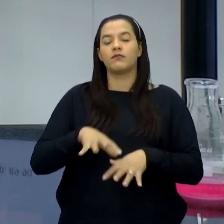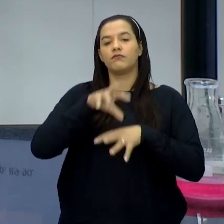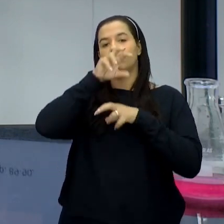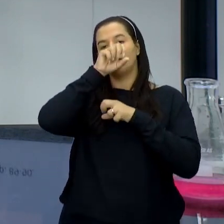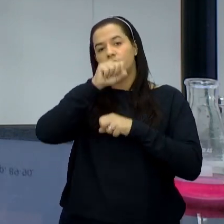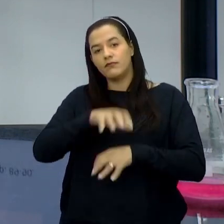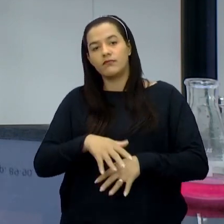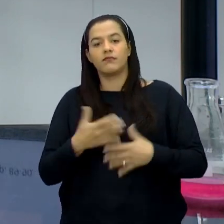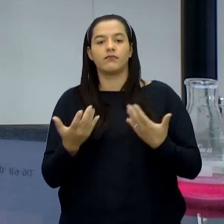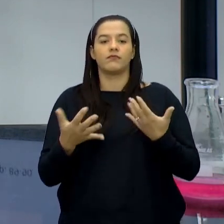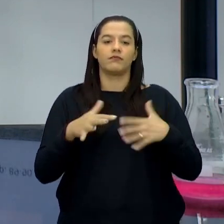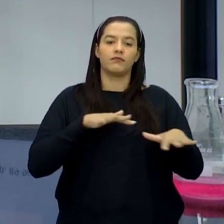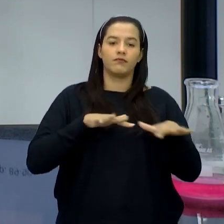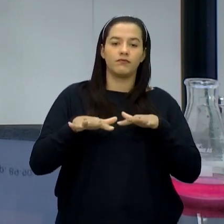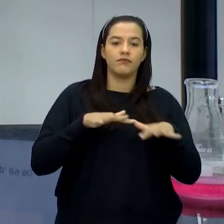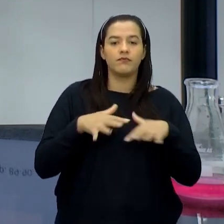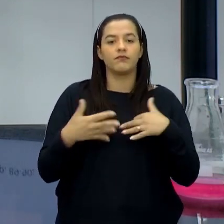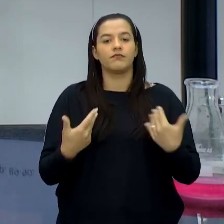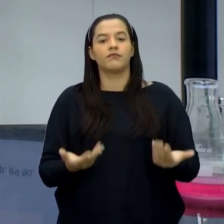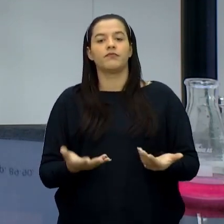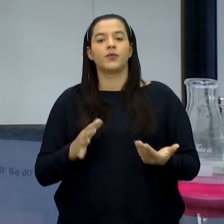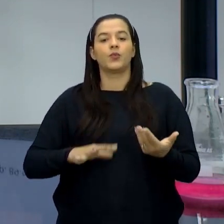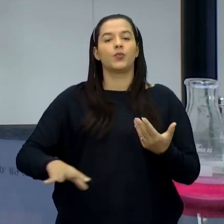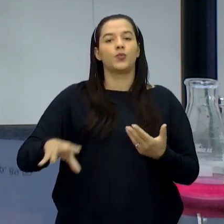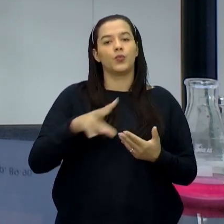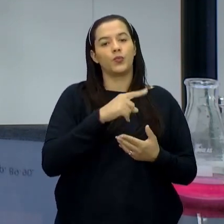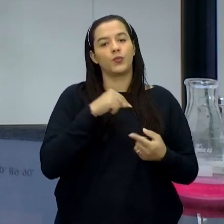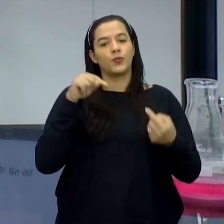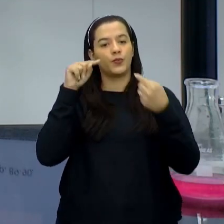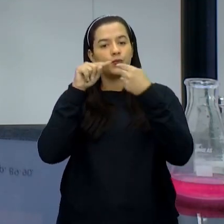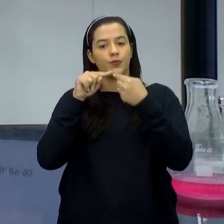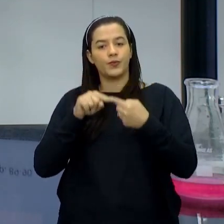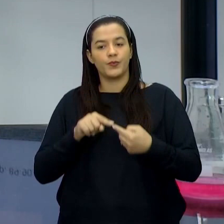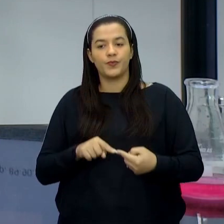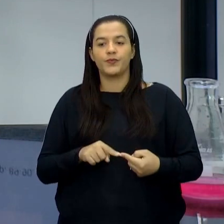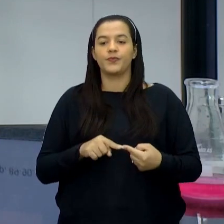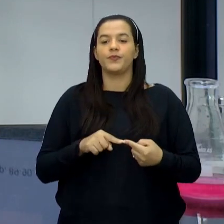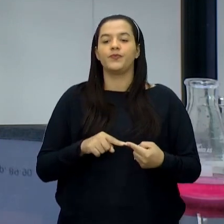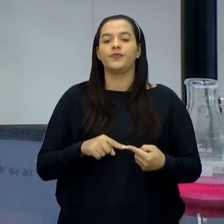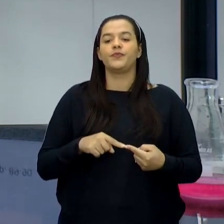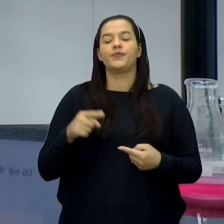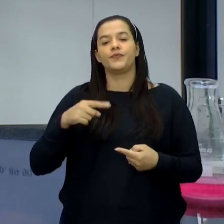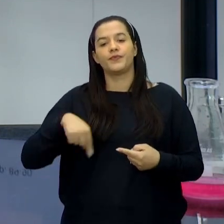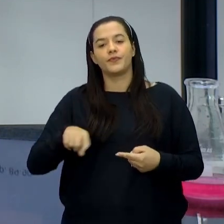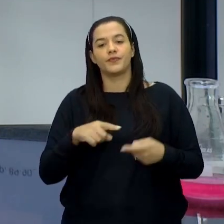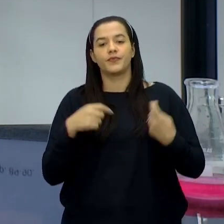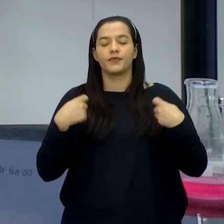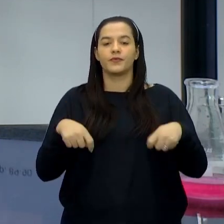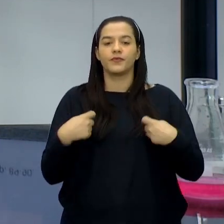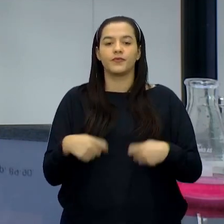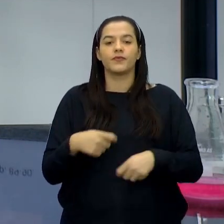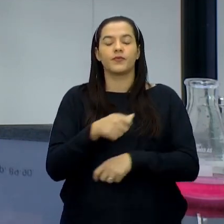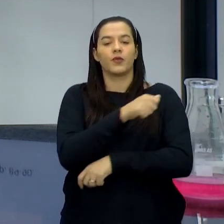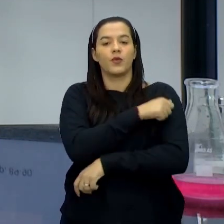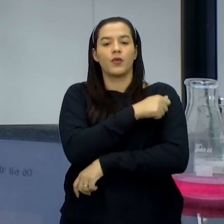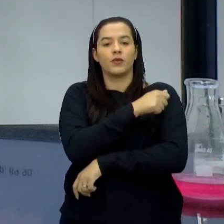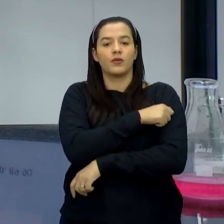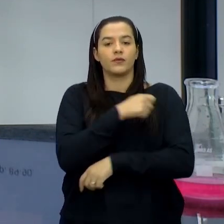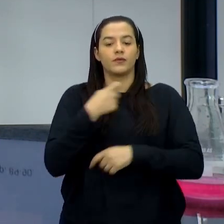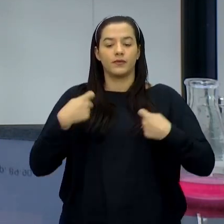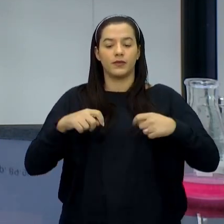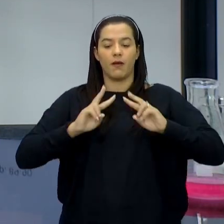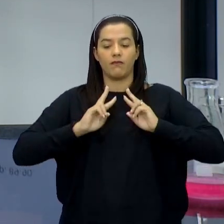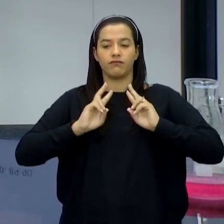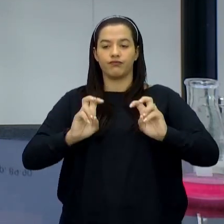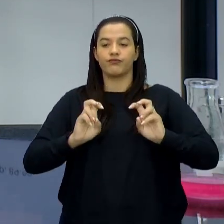se movimentar. Então, o aluno, o estudante, né, ele tem que ter essa percepção,